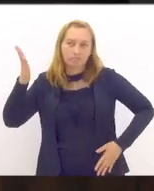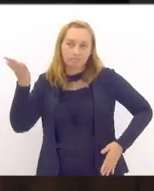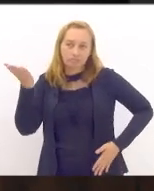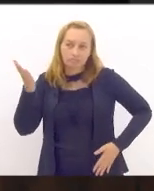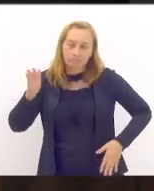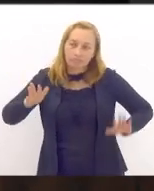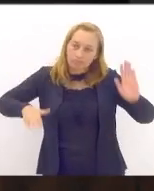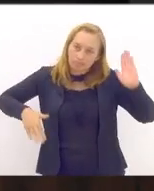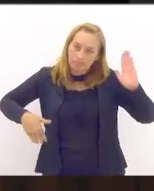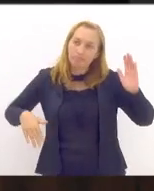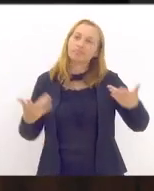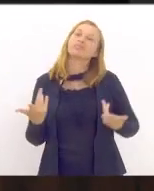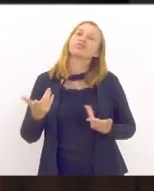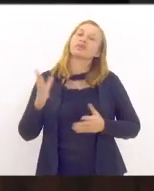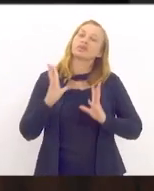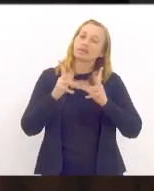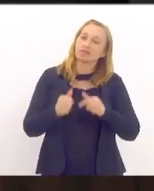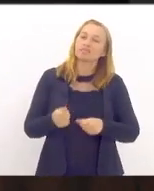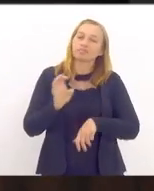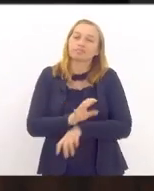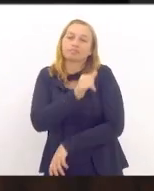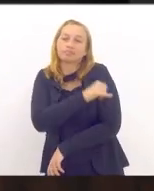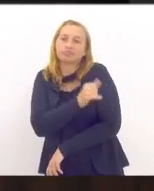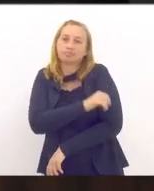ano dos estados do Rio de Janeiro e da outras providências